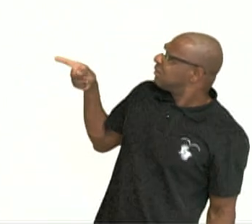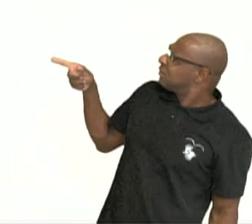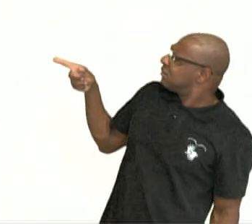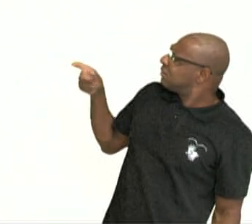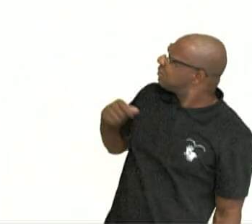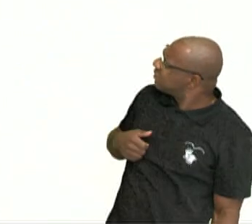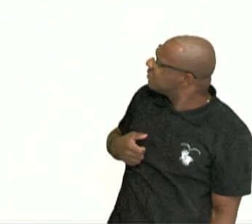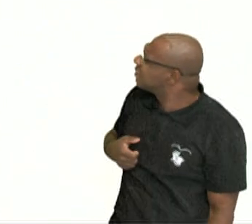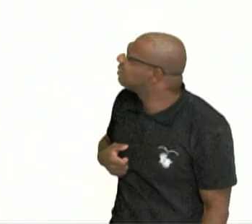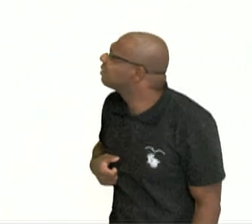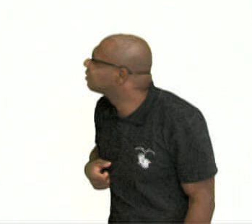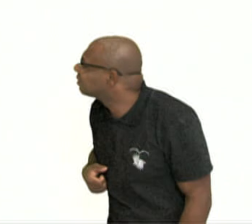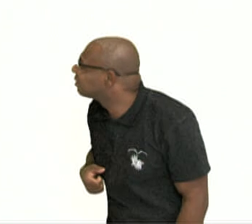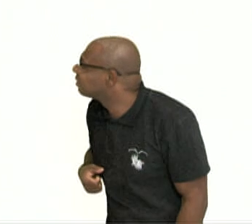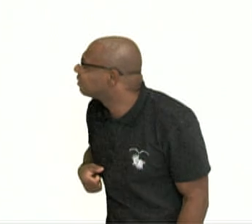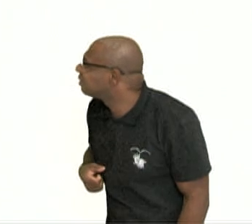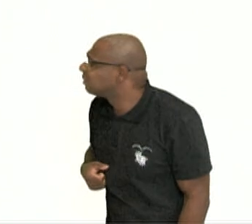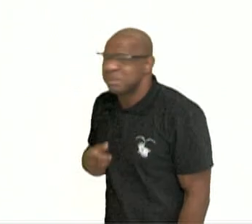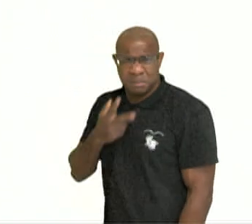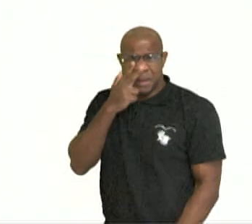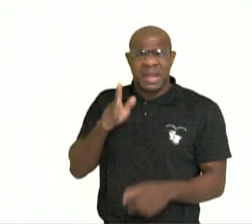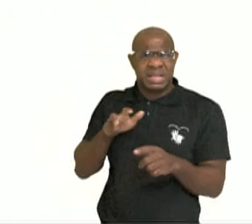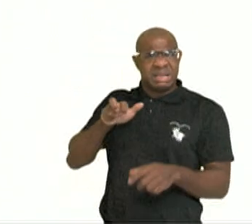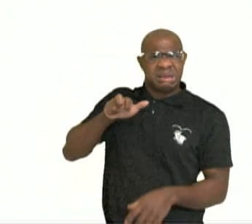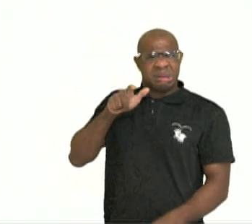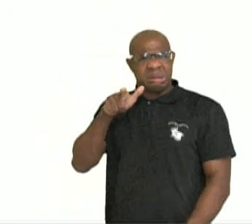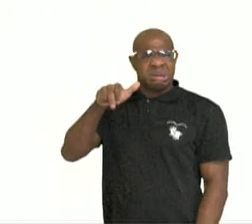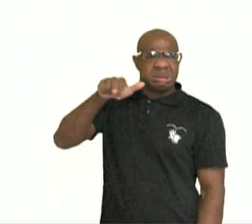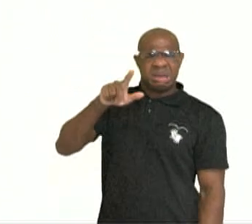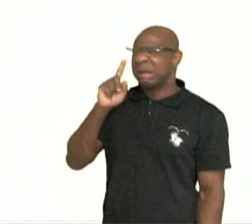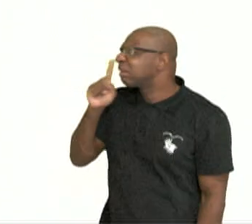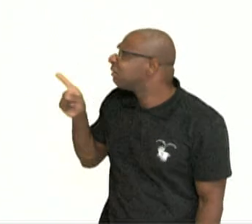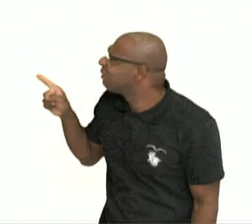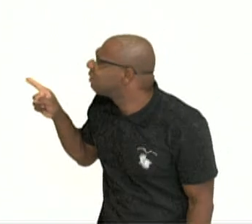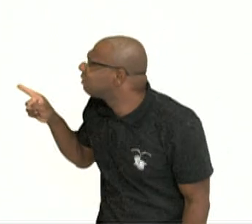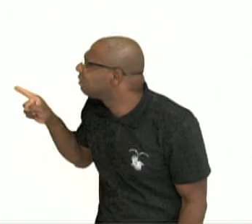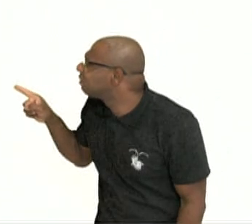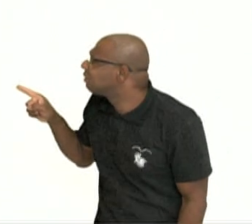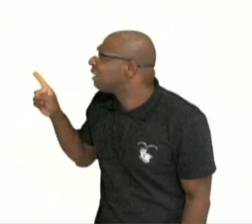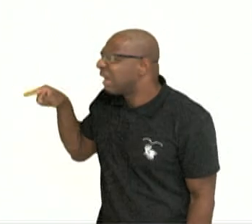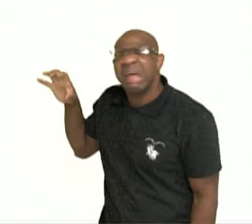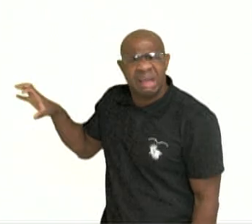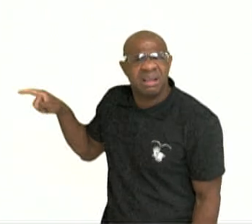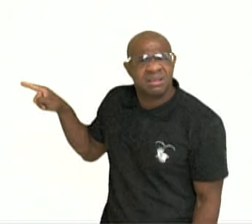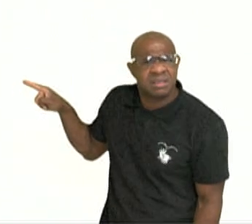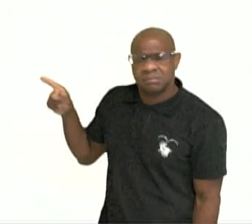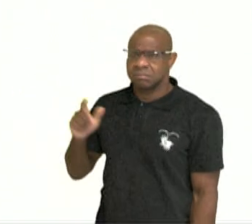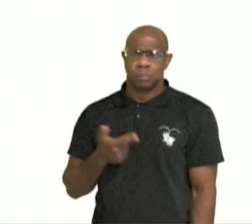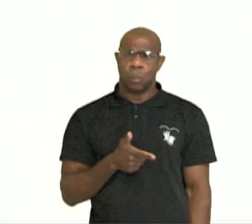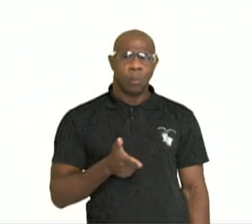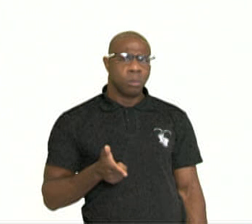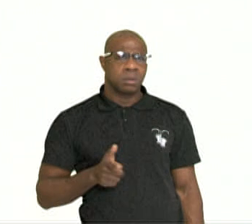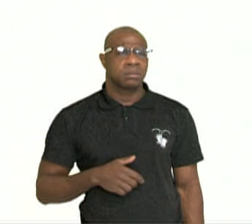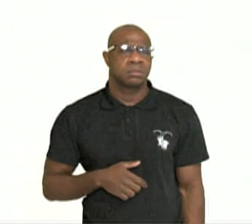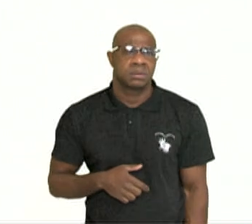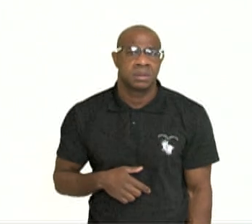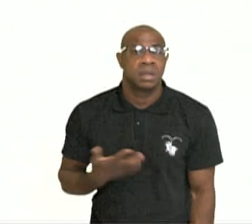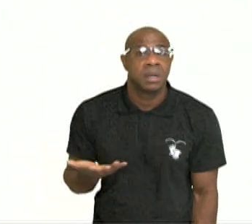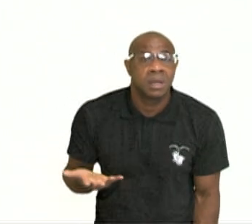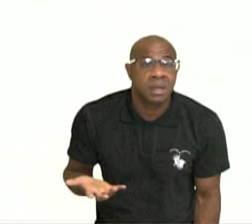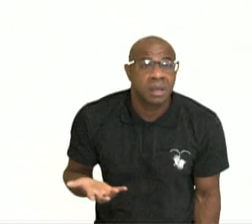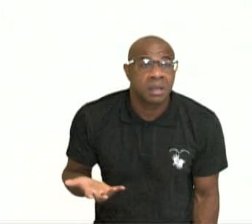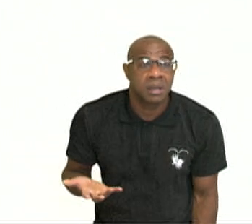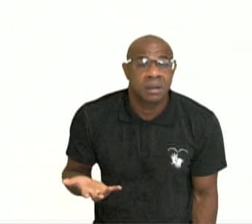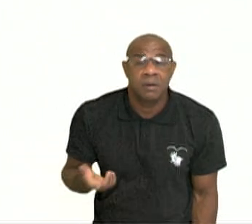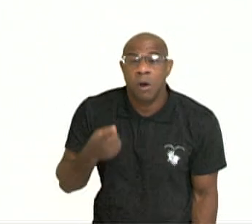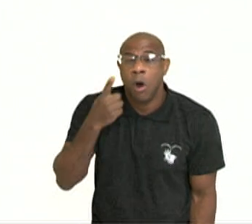degrau, parece uma escadinha. É assim mesmo? Não, não é assim. Vamos dar uma olhada